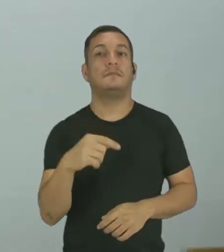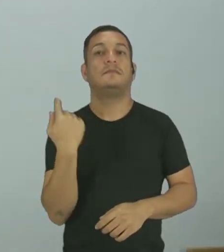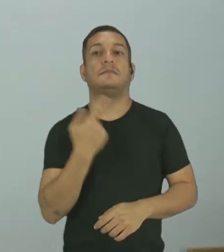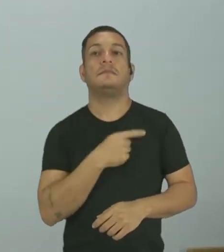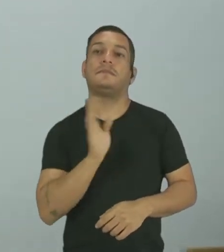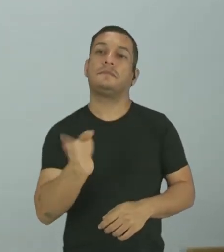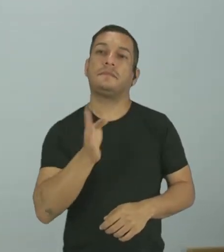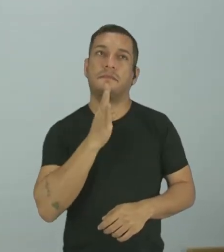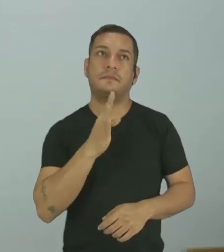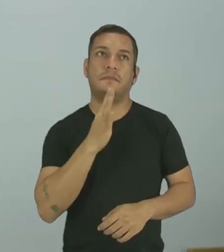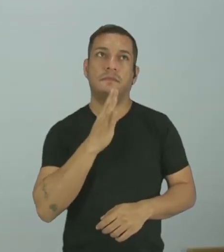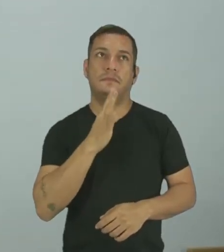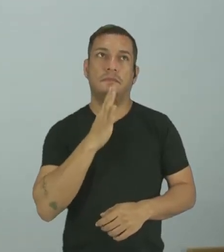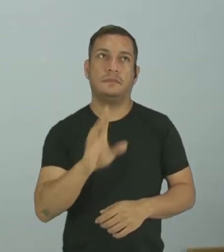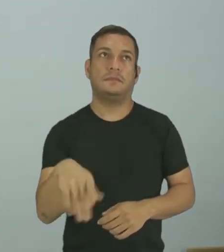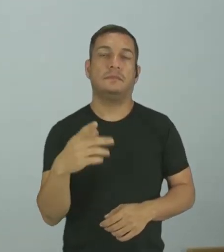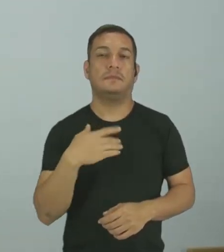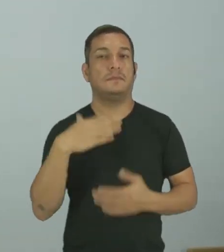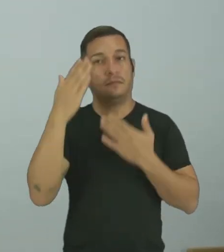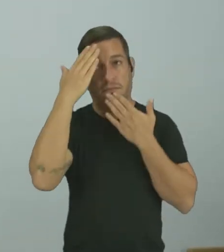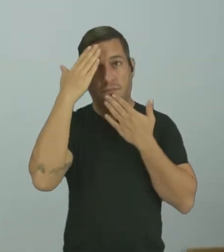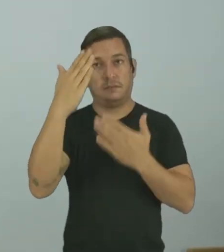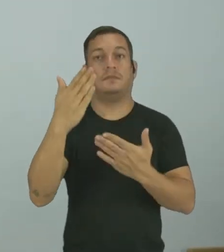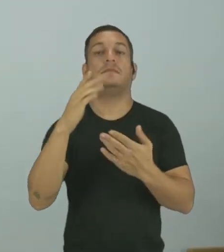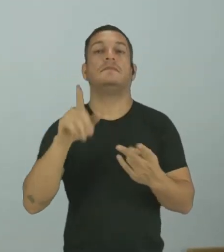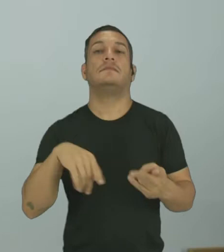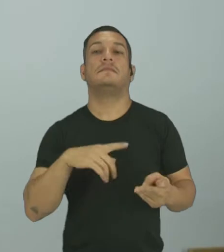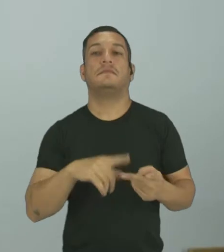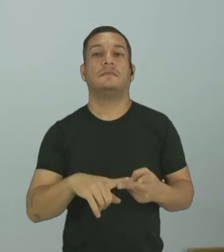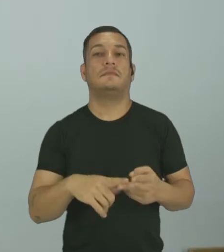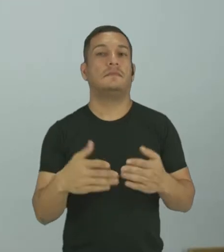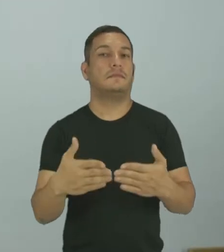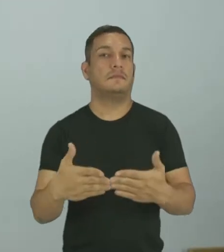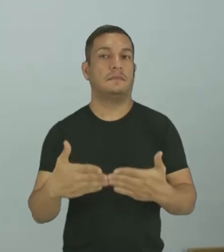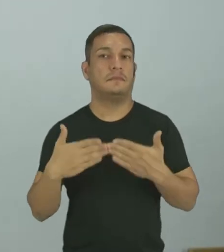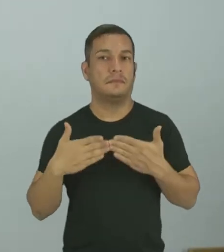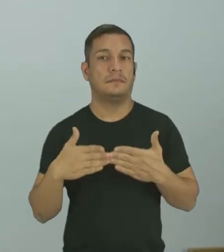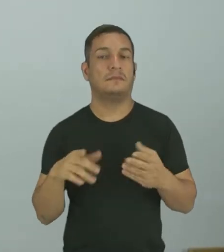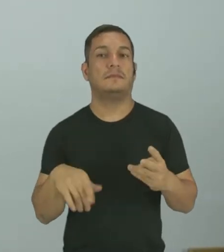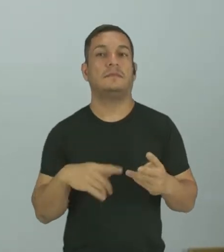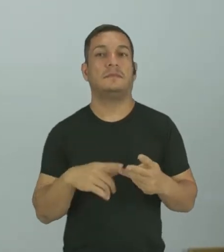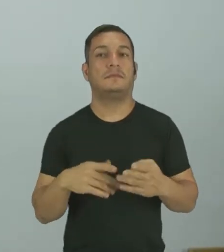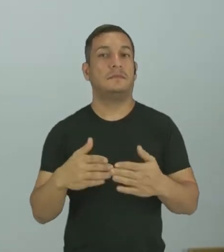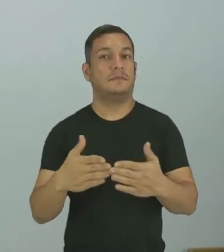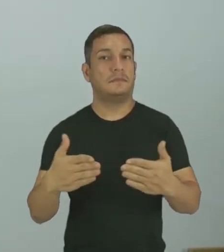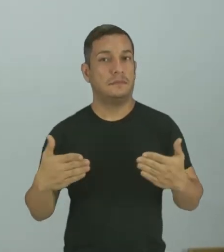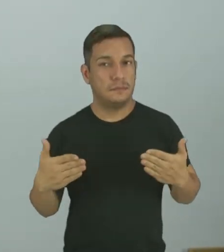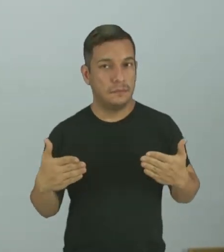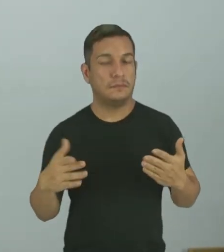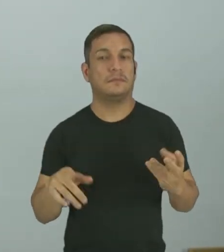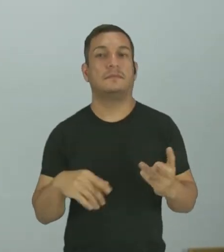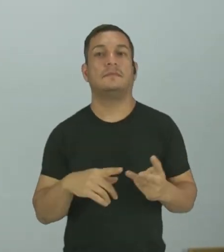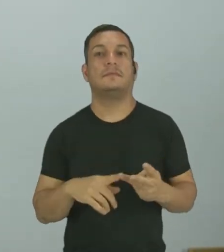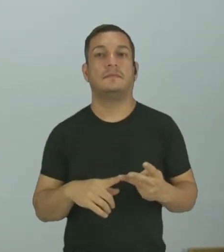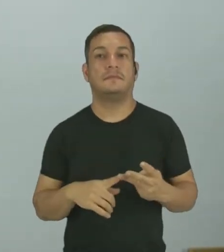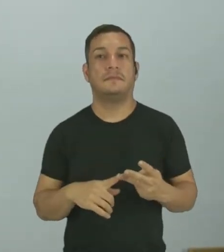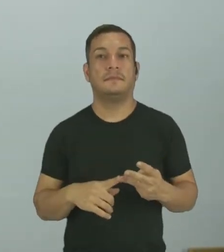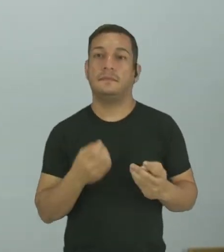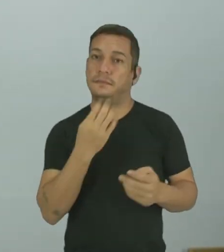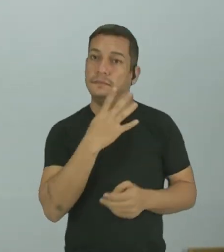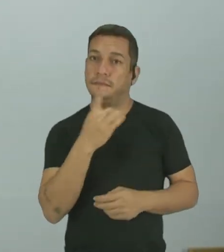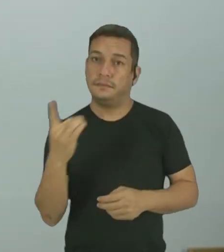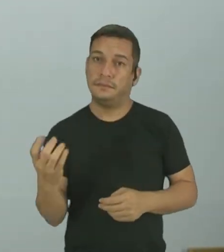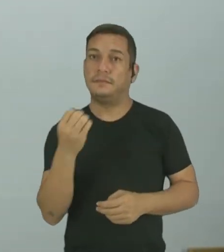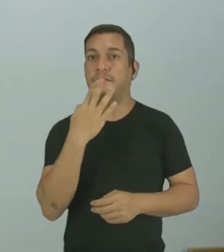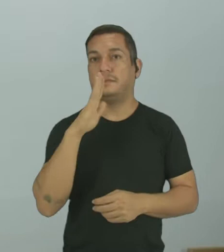já conhecemos, que é o obrigado, por favor, com licença, bom